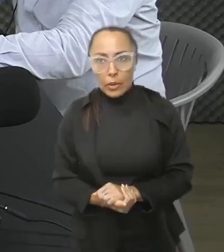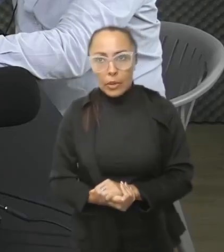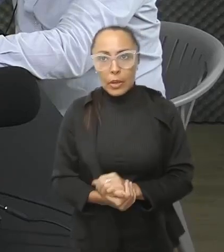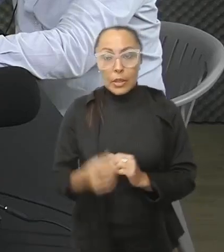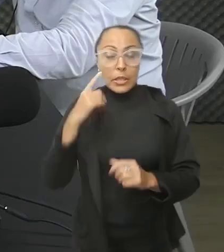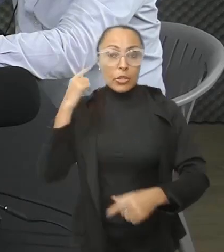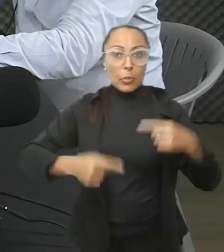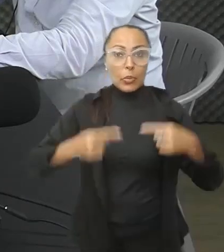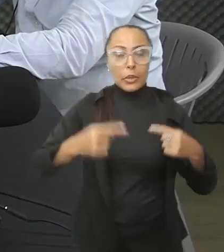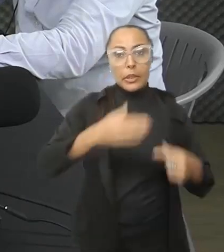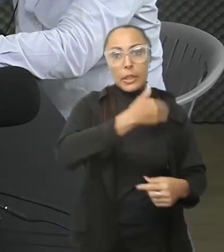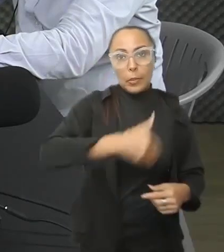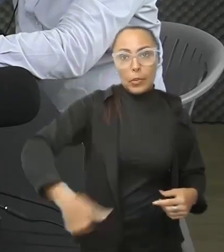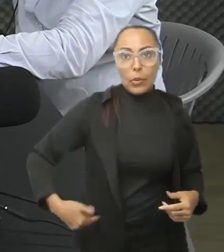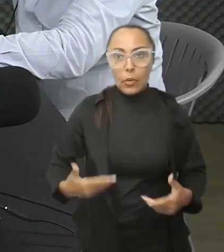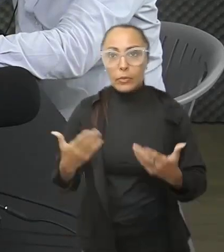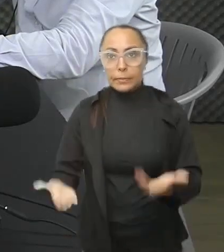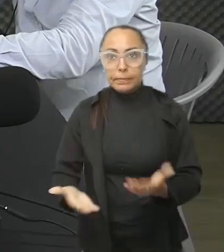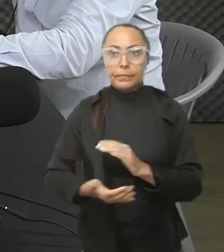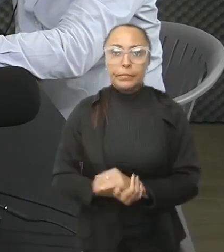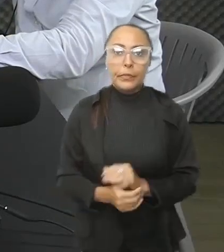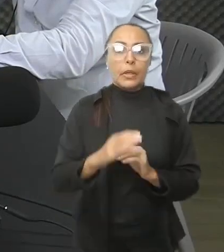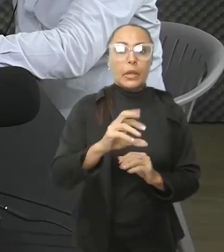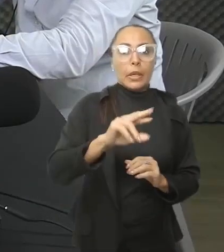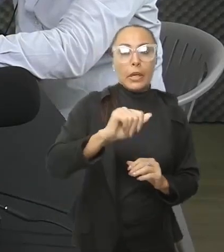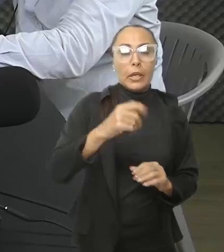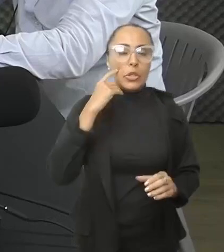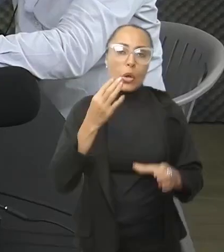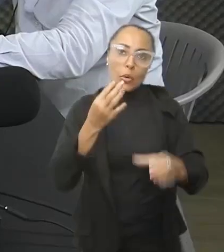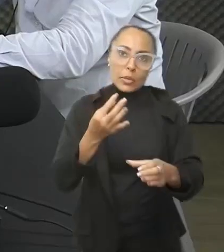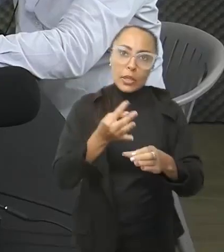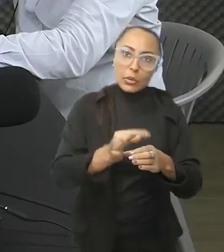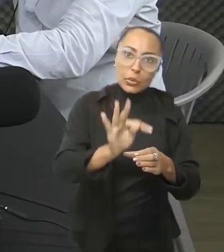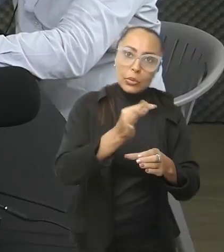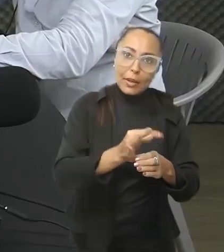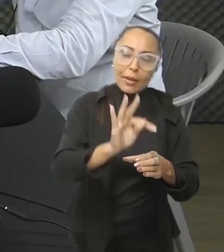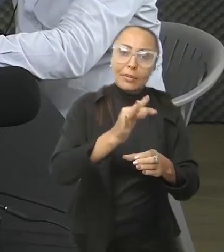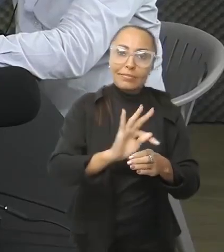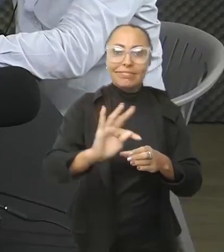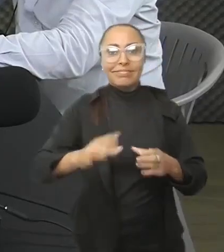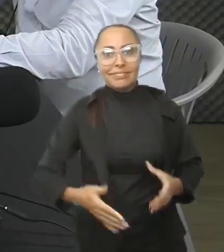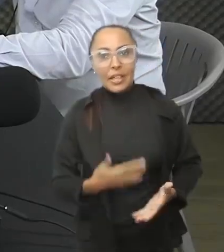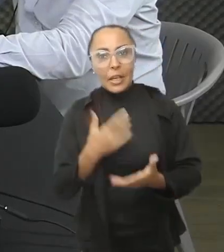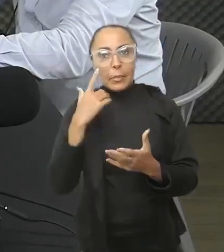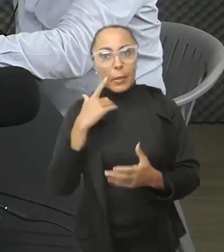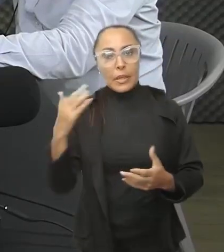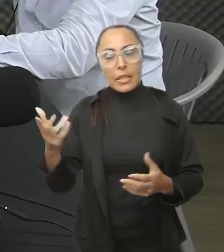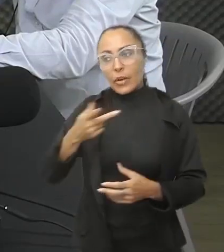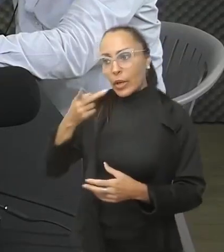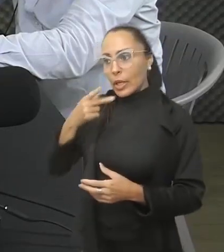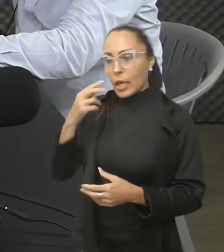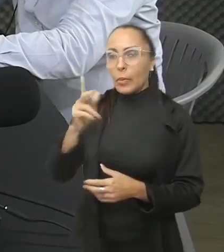política pública através dos CREAS, do CRAS, o conselho tutelar. E para passar aqui a fala para o professor